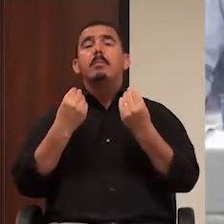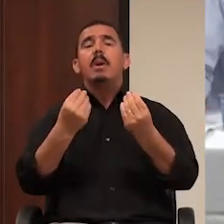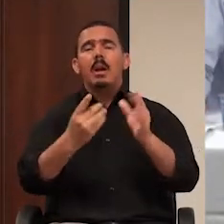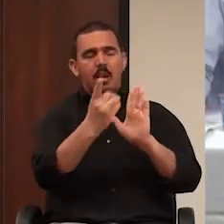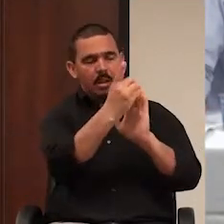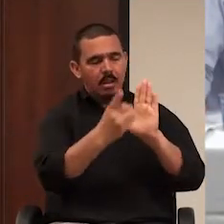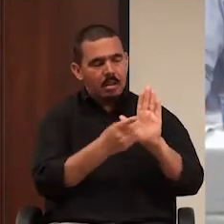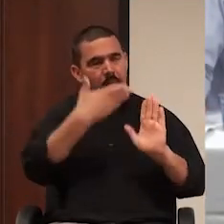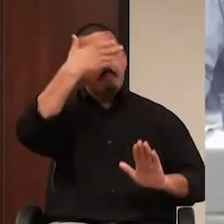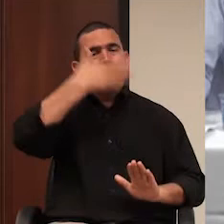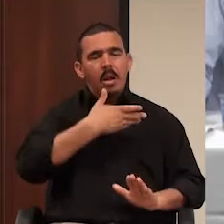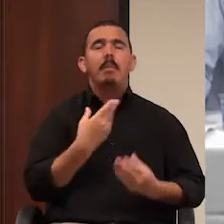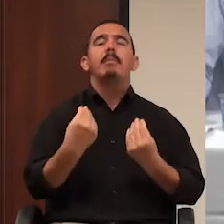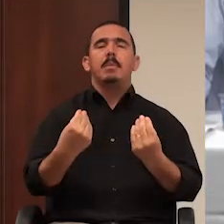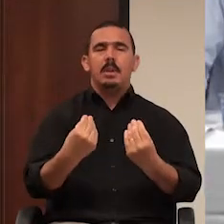interdição.